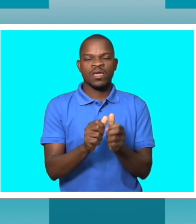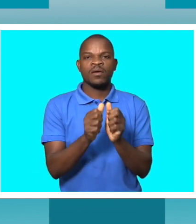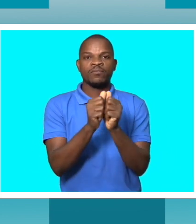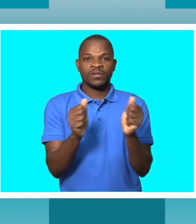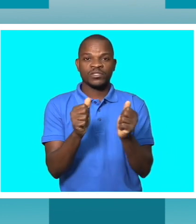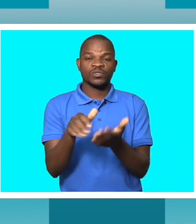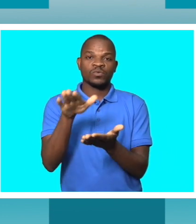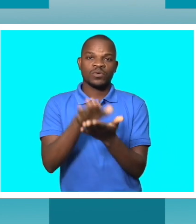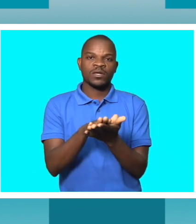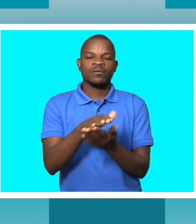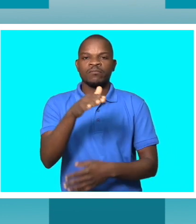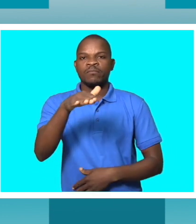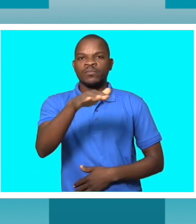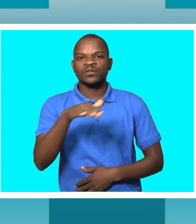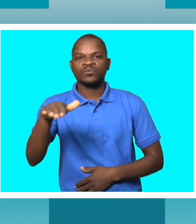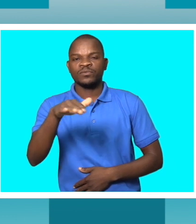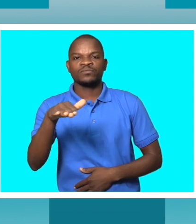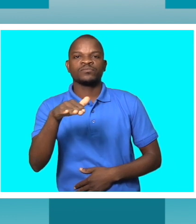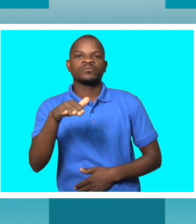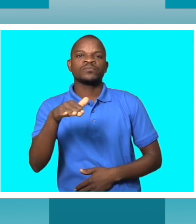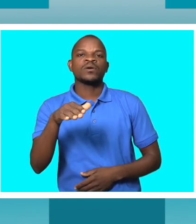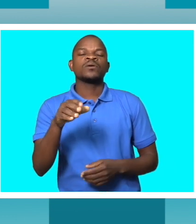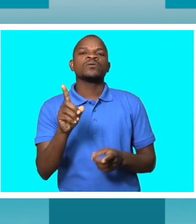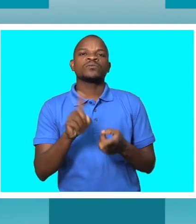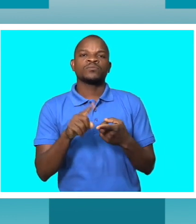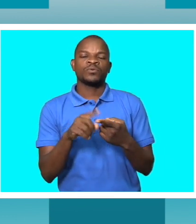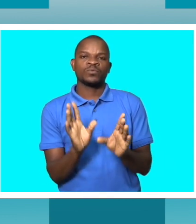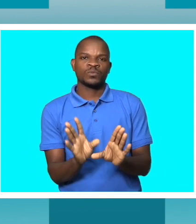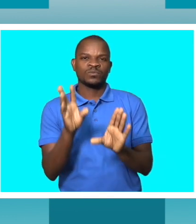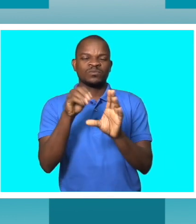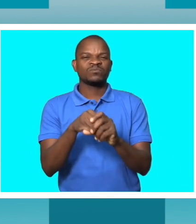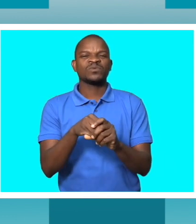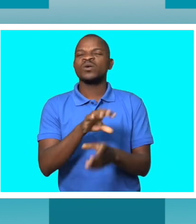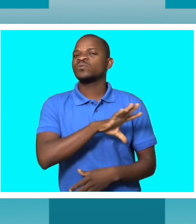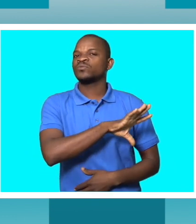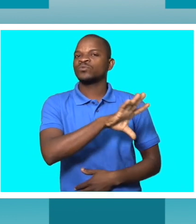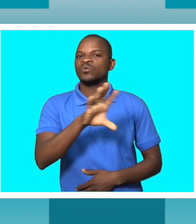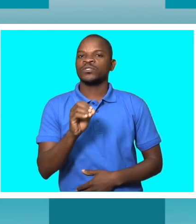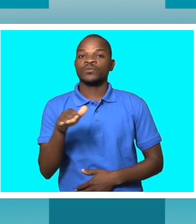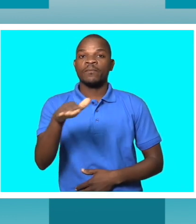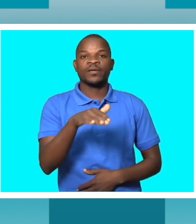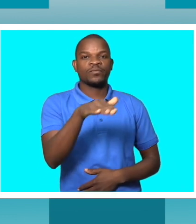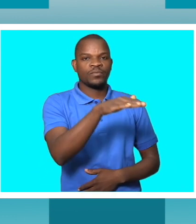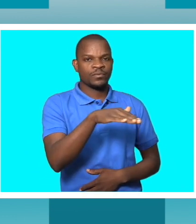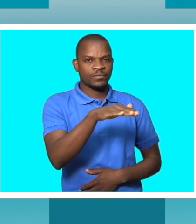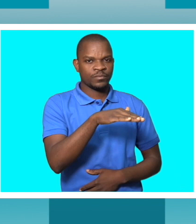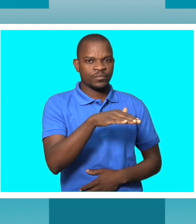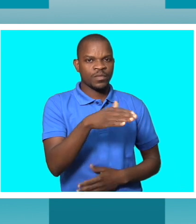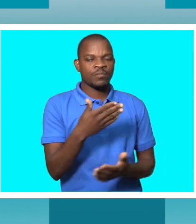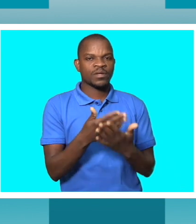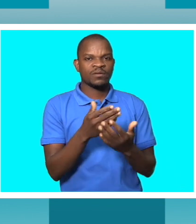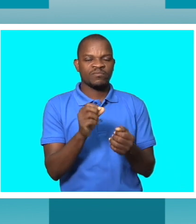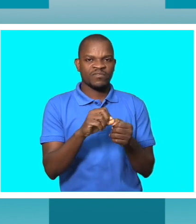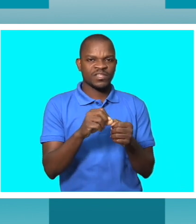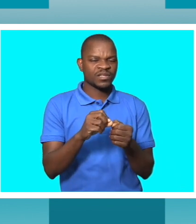dentro dos bairros do município, envolveu quase todos os bairros, era